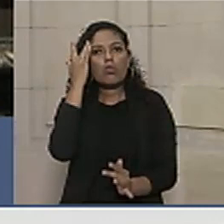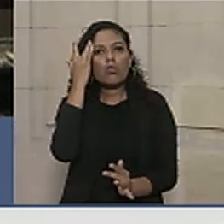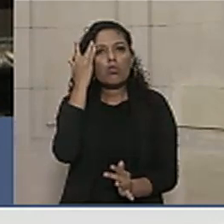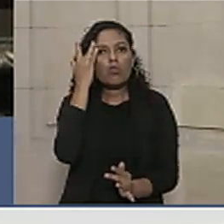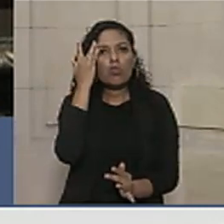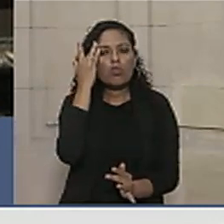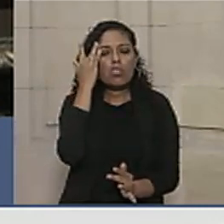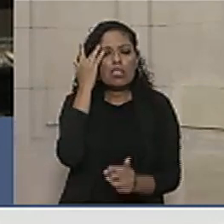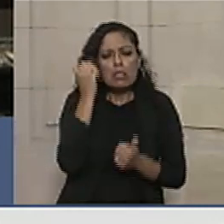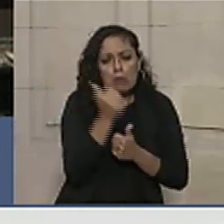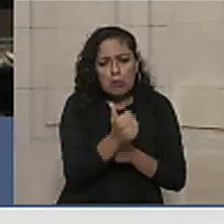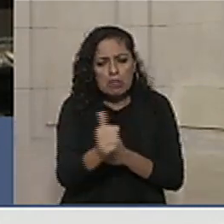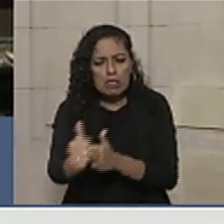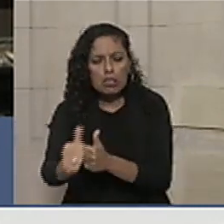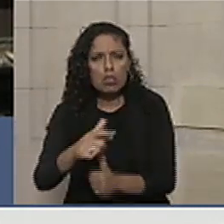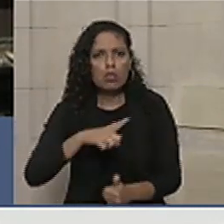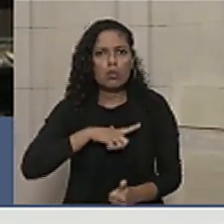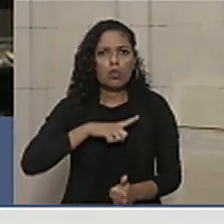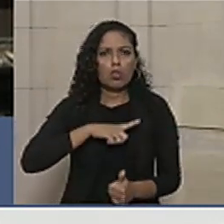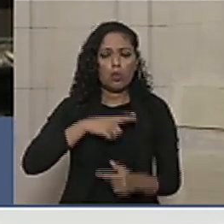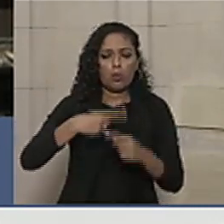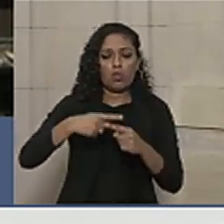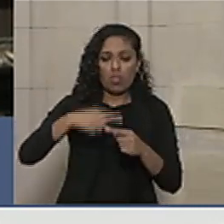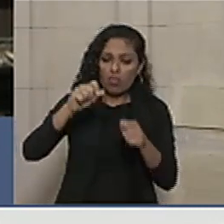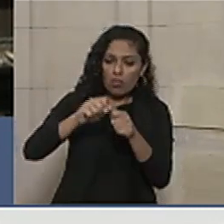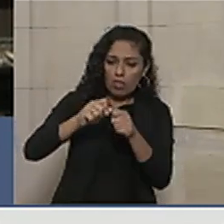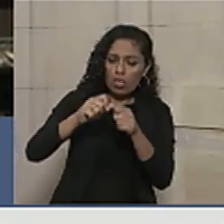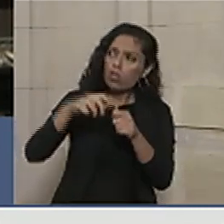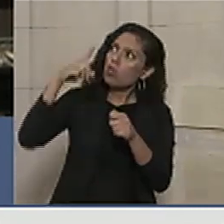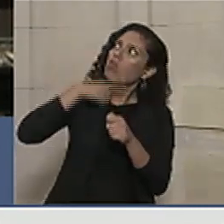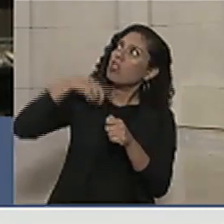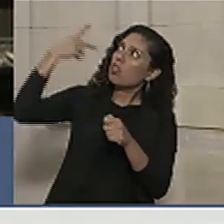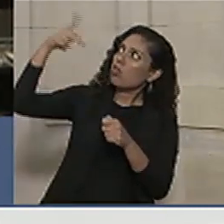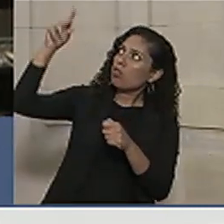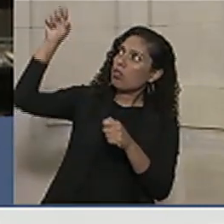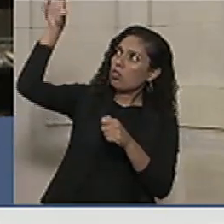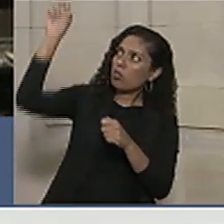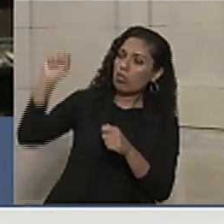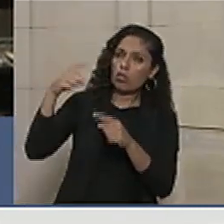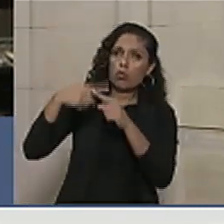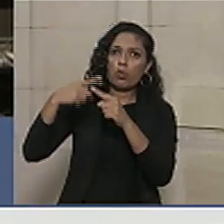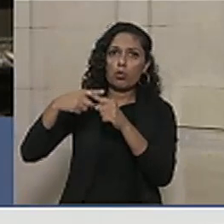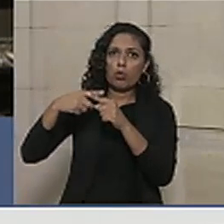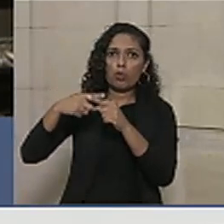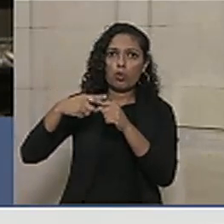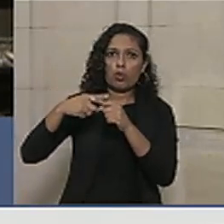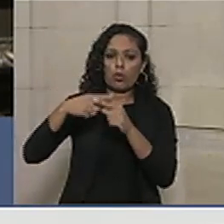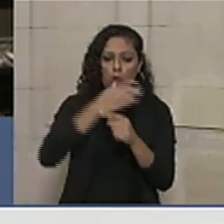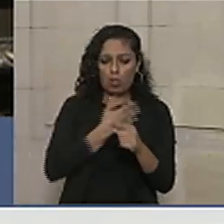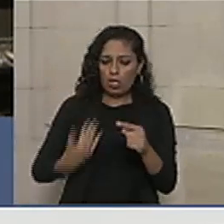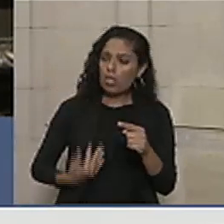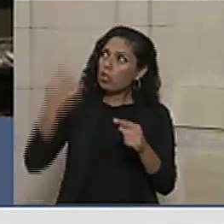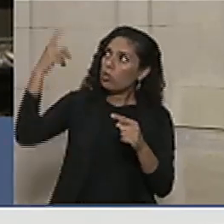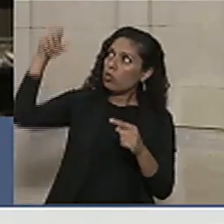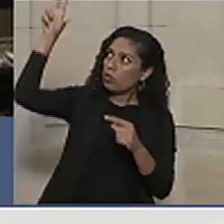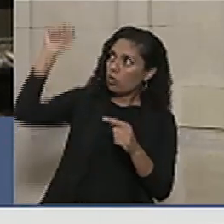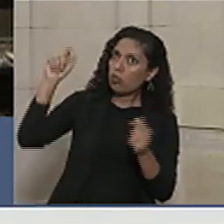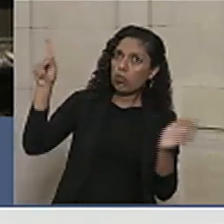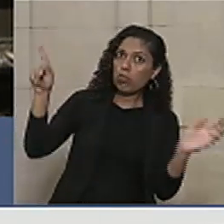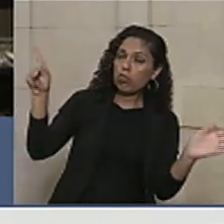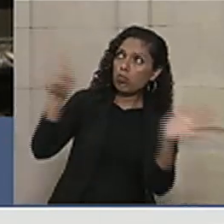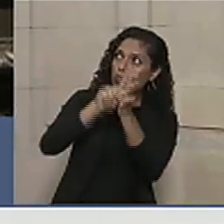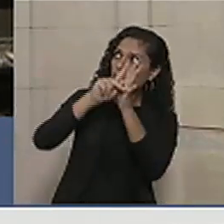sofrem perseguições por fazerem a vontade de Deus, pois o reino de Deus é delas.